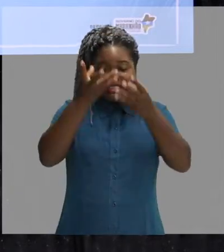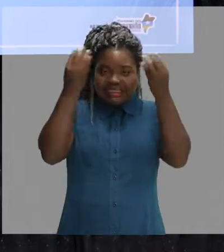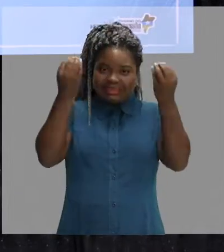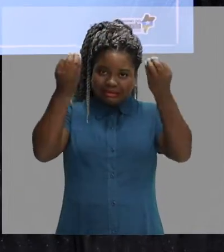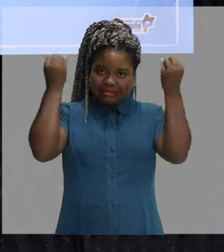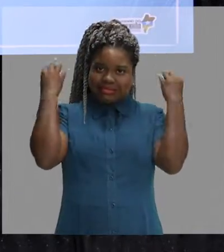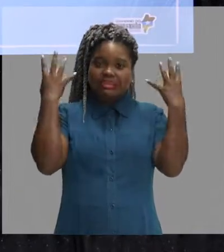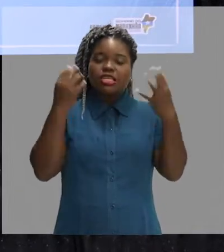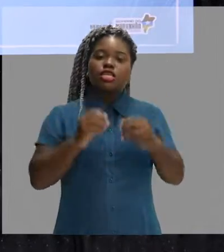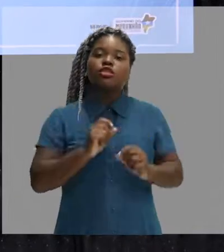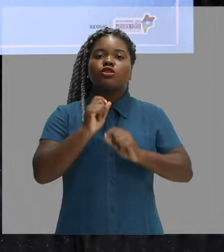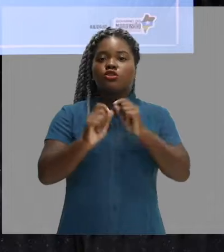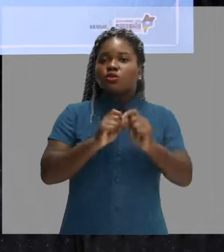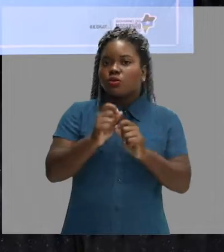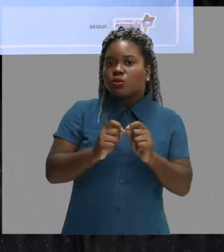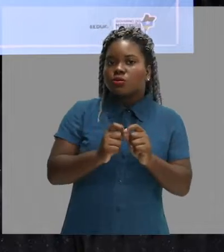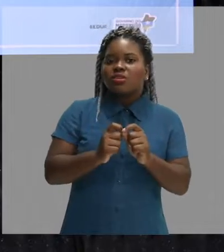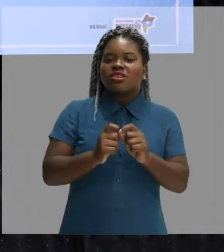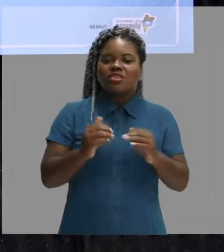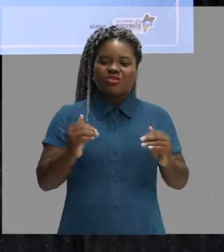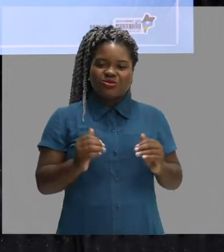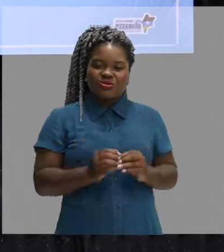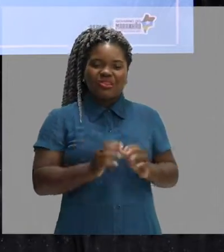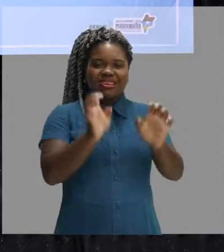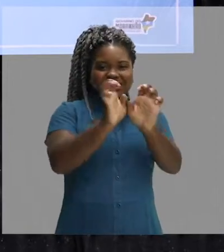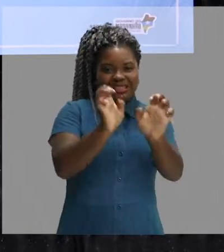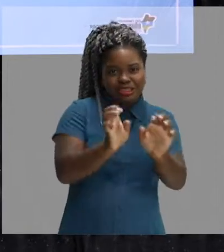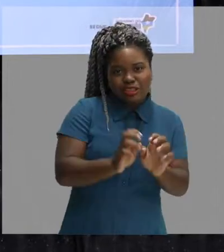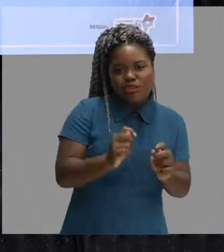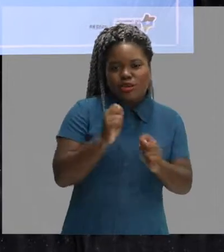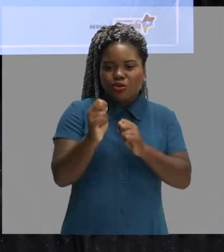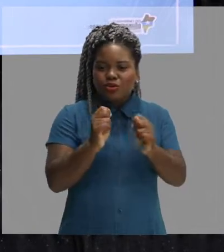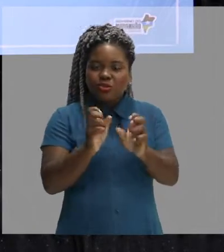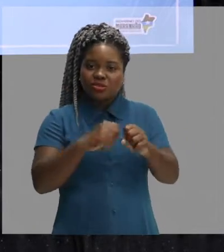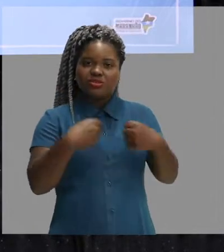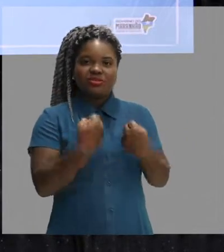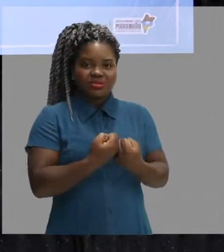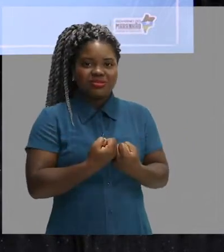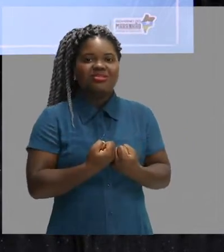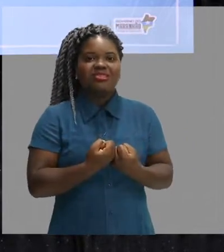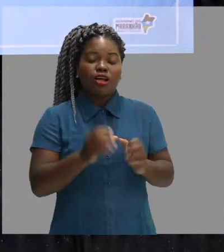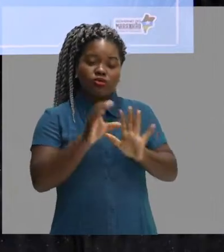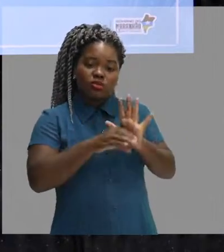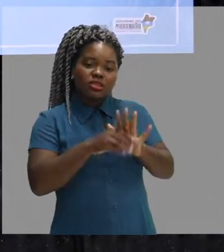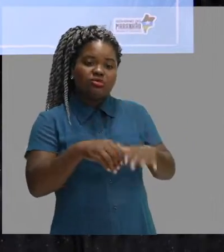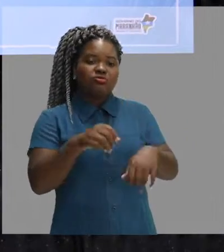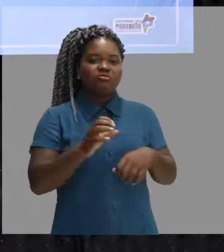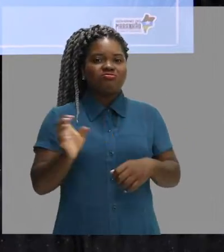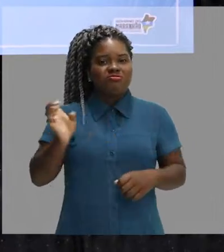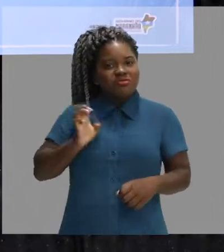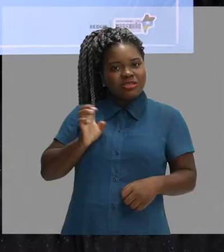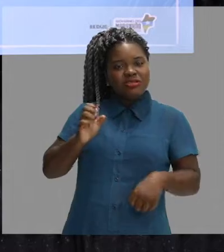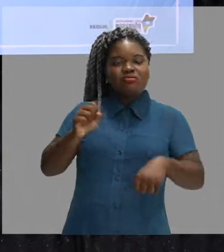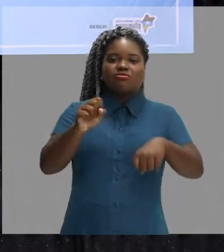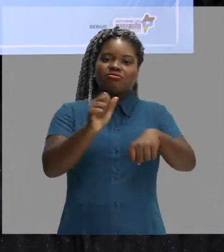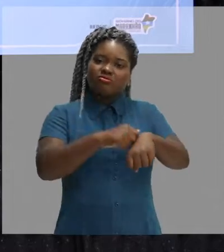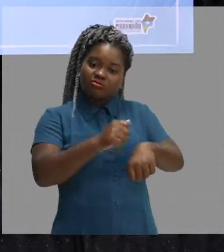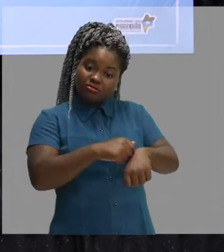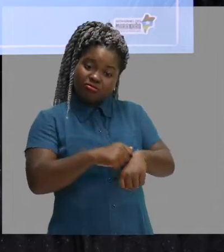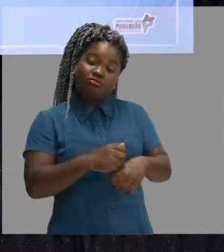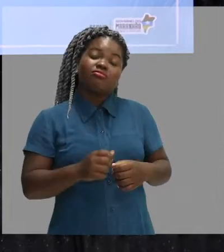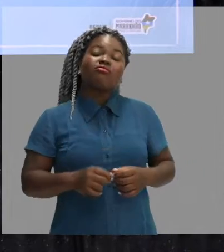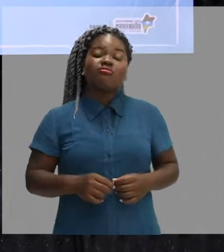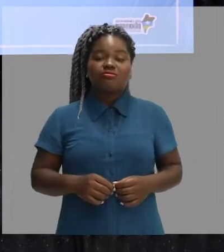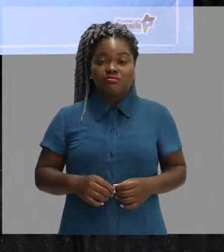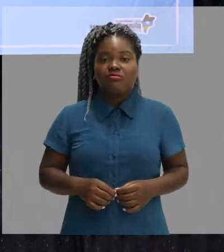tem por trás das ideias do que é ser rico, do que é ser pobre, do que é riqueza, do que é pobreza. Entendeu? Então é outro exemplo que a gente poderia citar